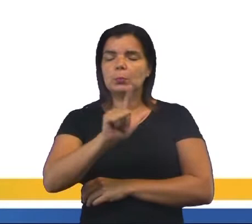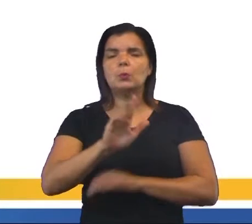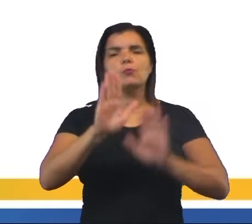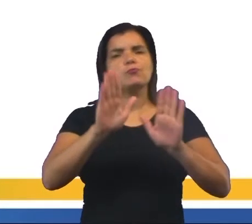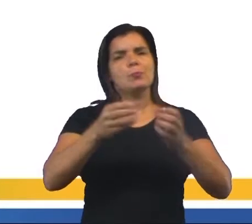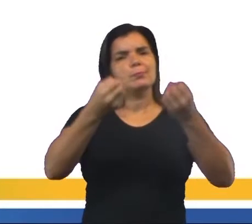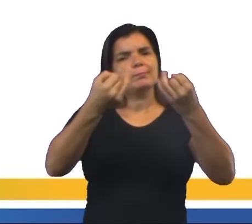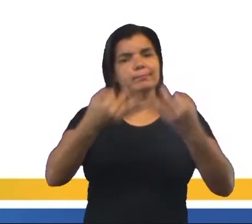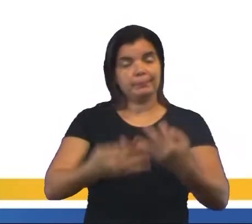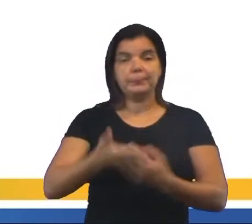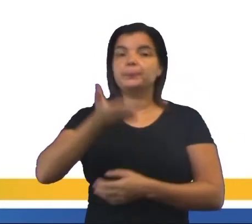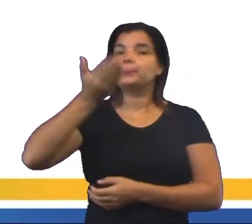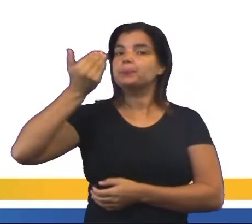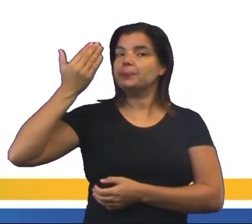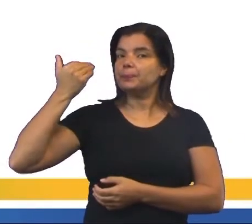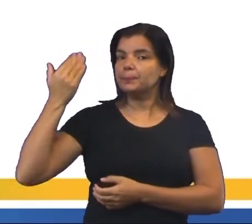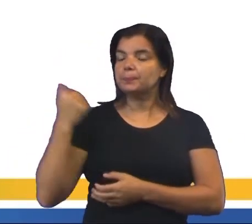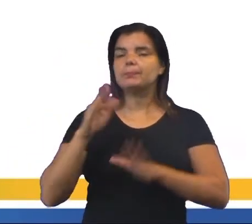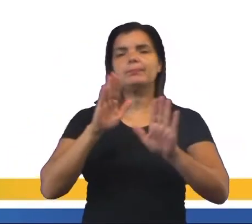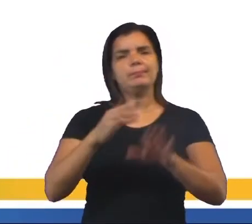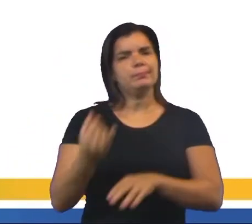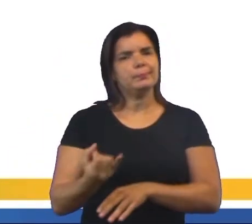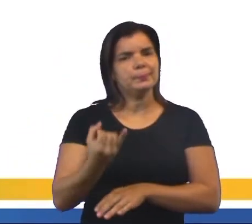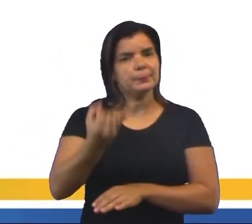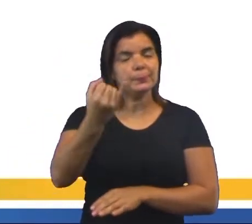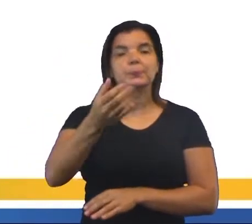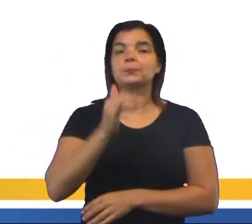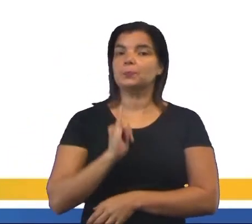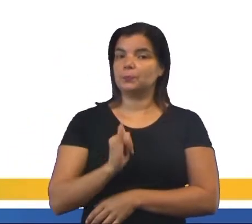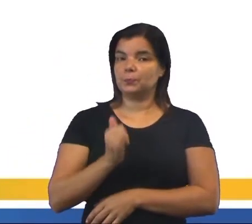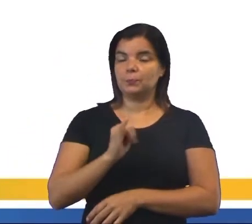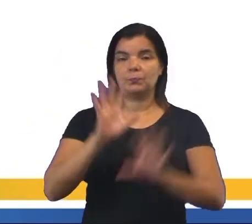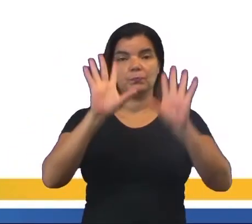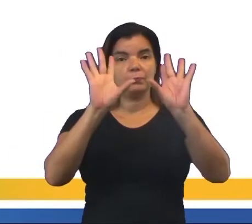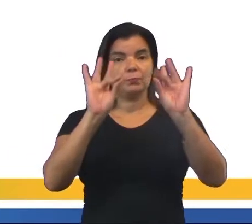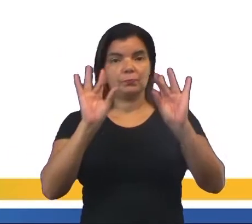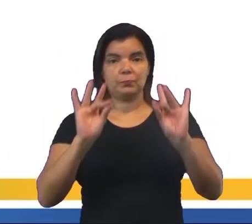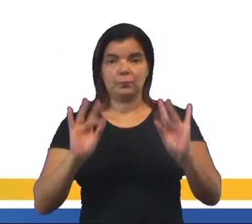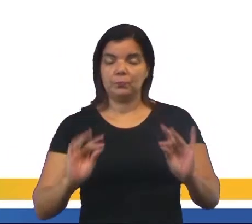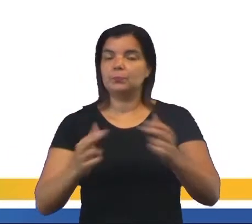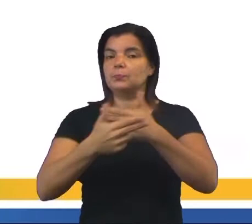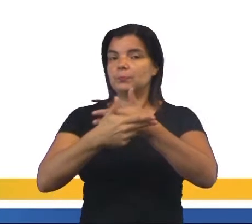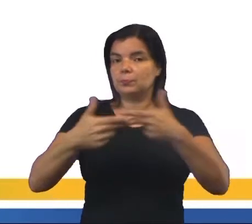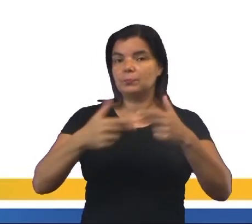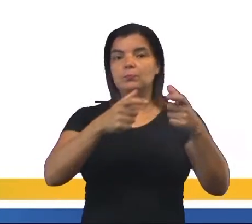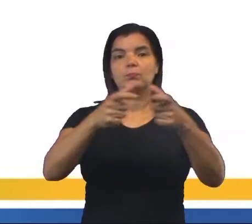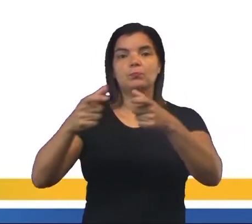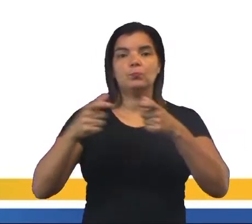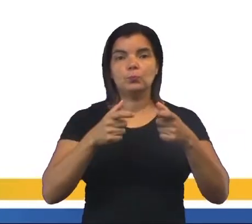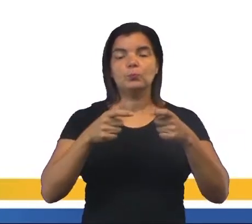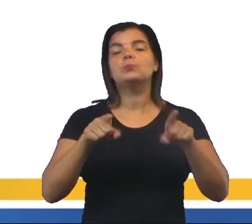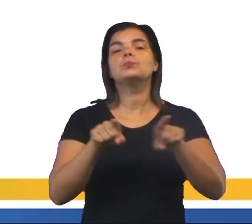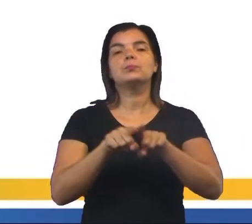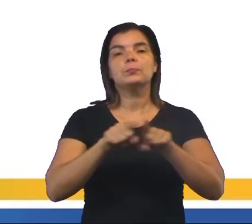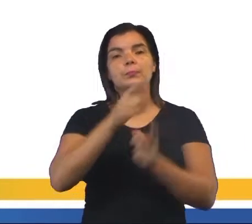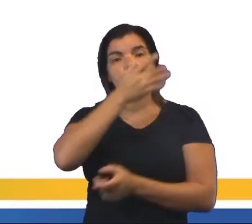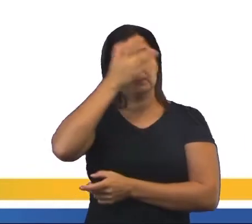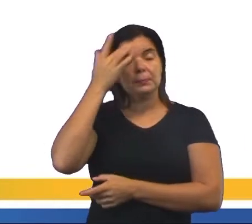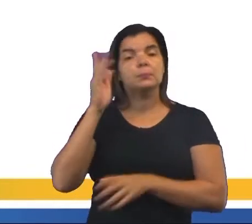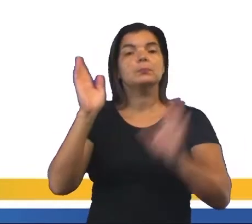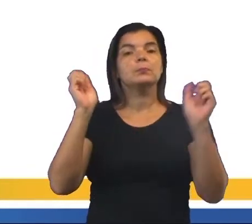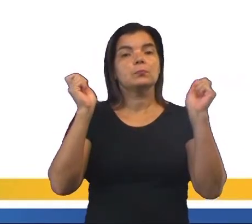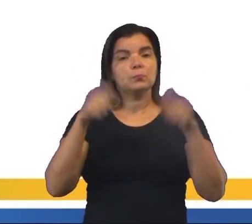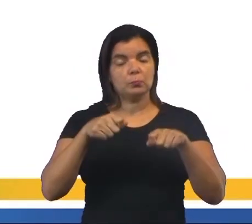de fatos do passado, é essencial que o narrador descreva objetos, lugares, pessoas para que o